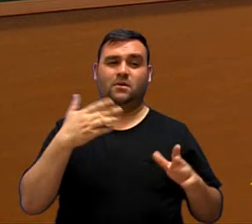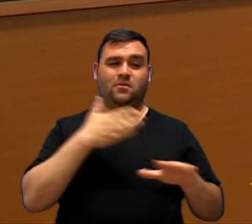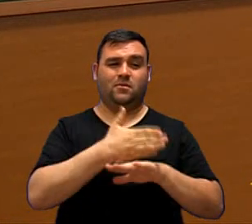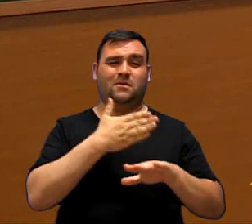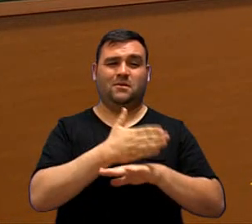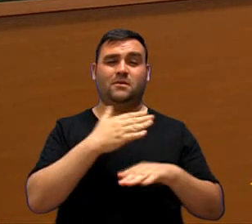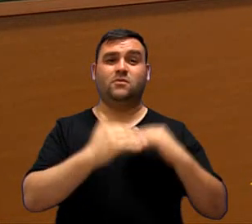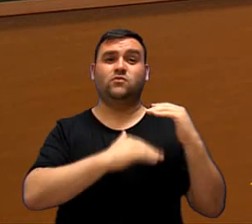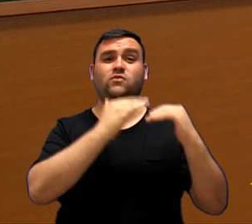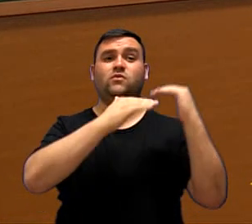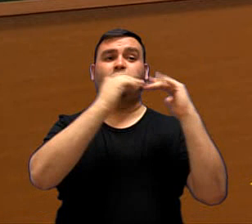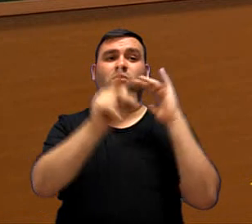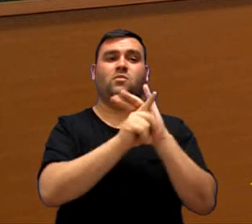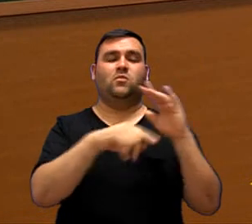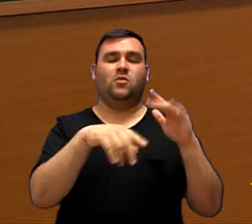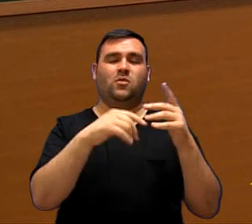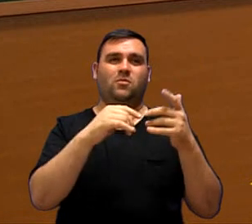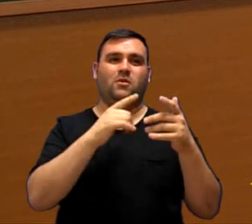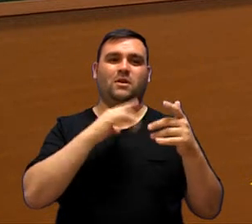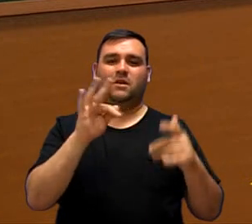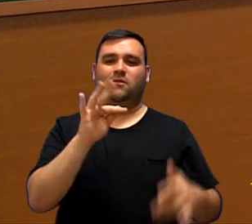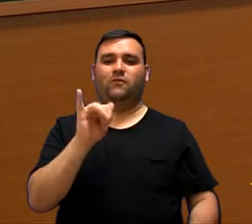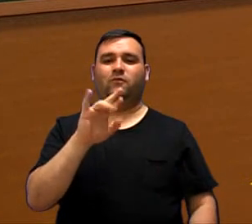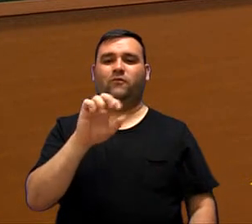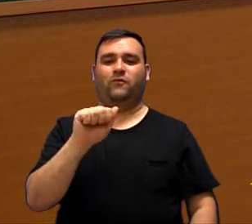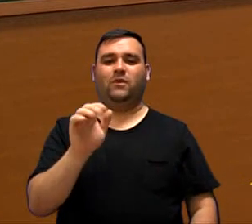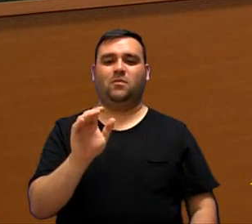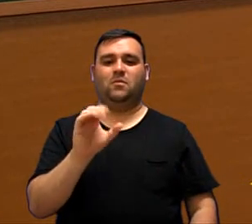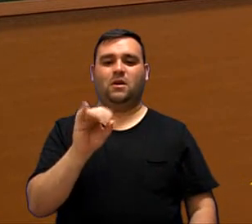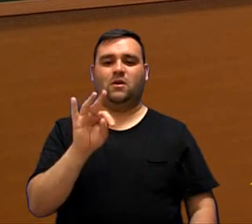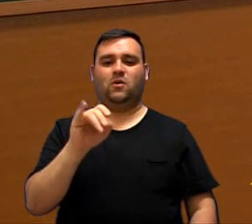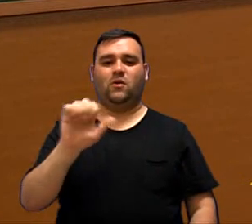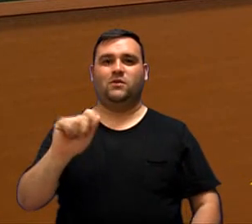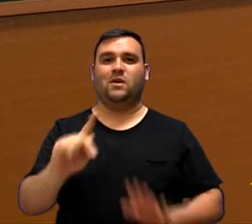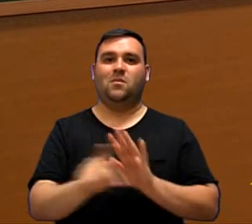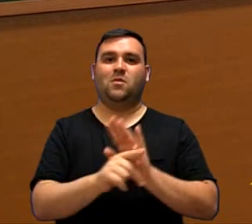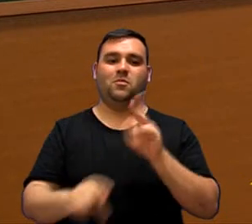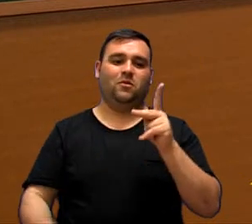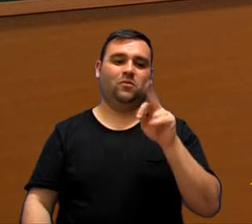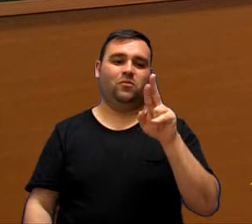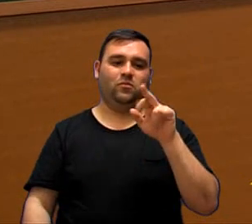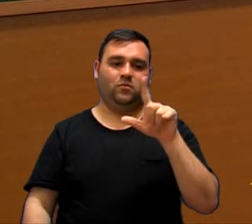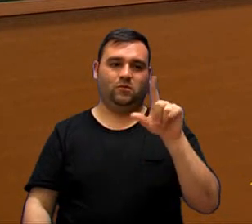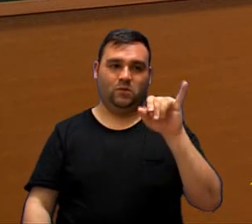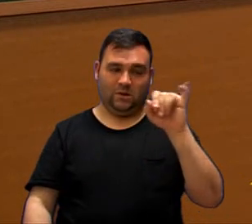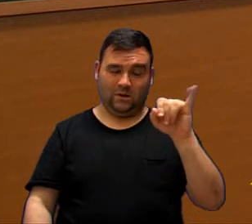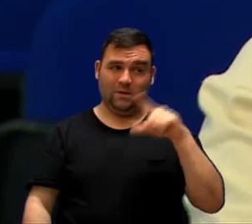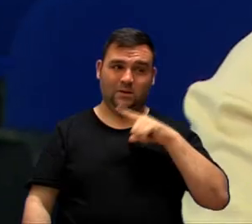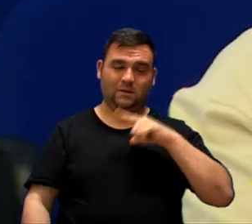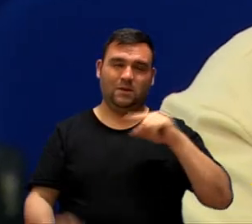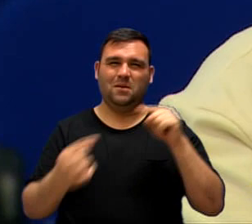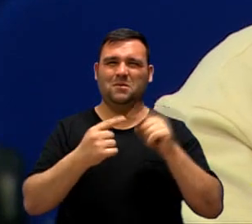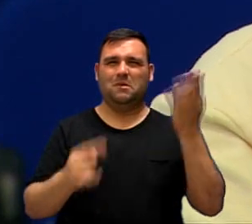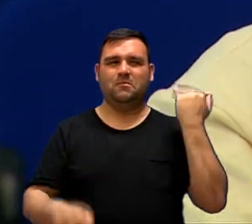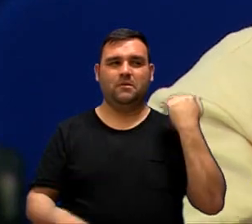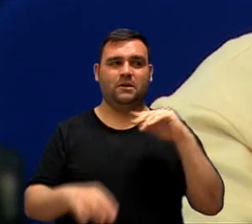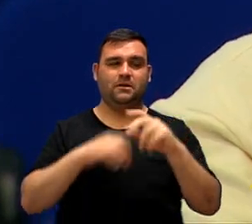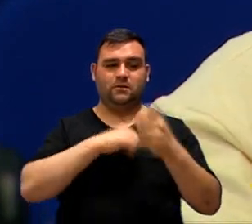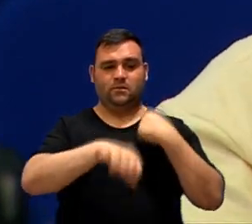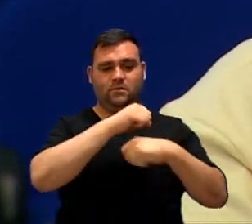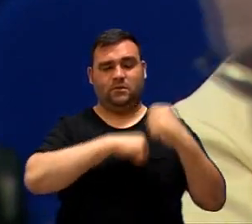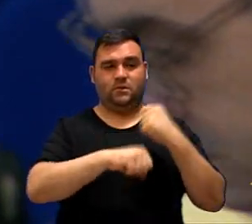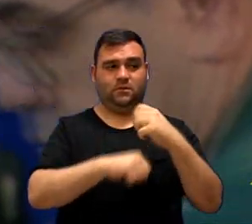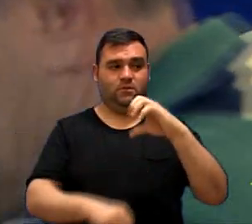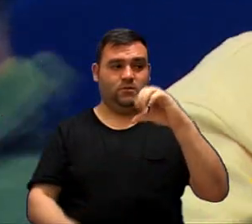do desenvolvimento da fibra ótica que foi feita pela Pirelli. Introduzida a fibra ótica na década de 90, a